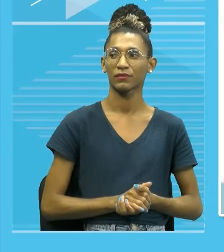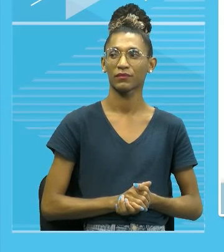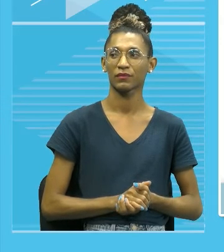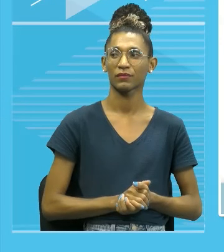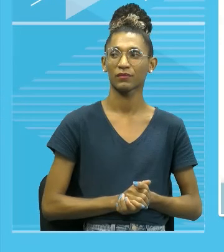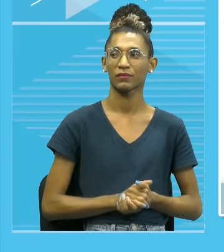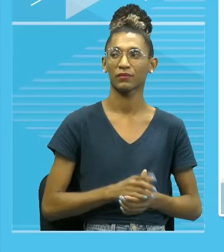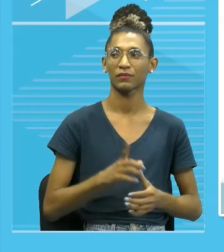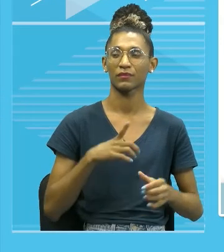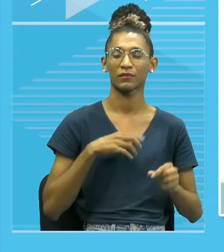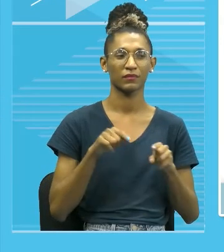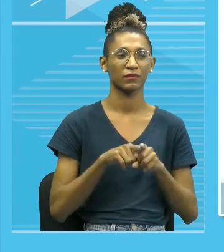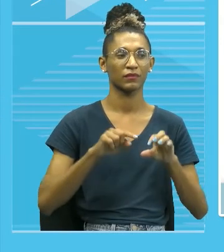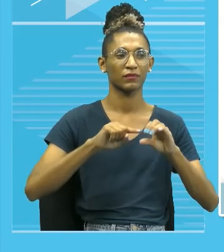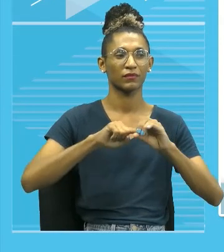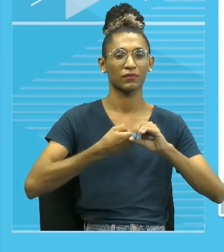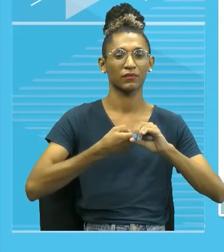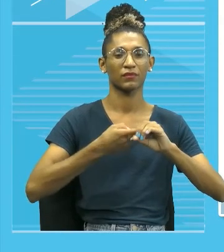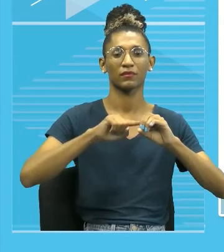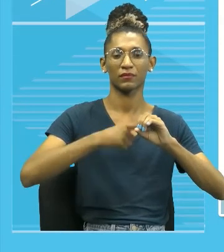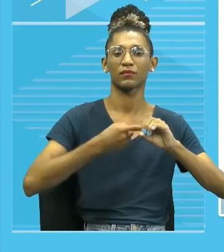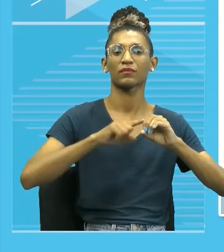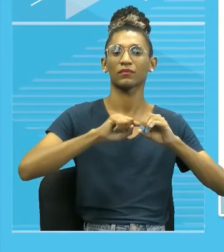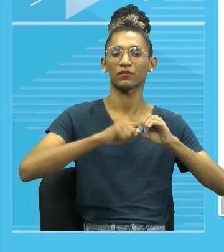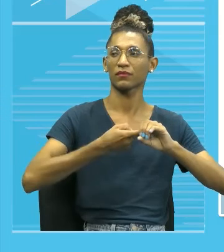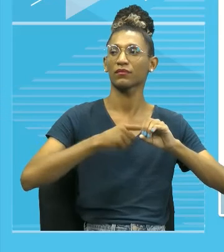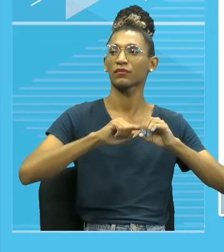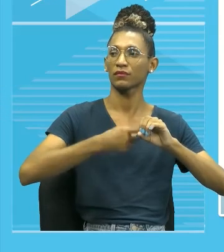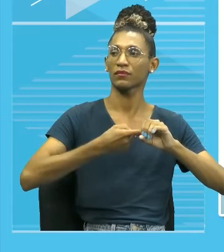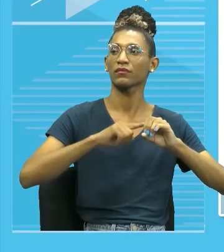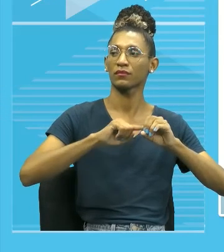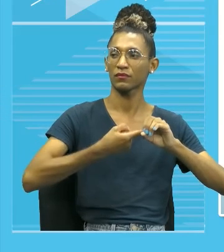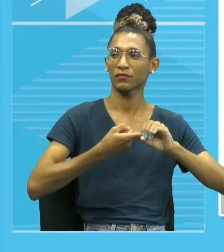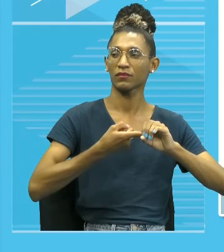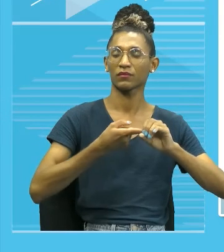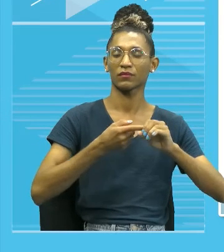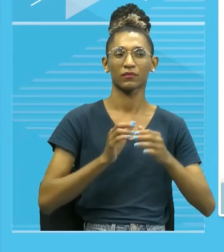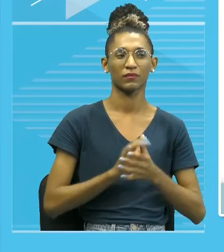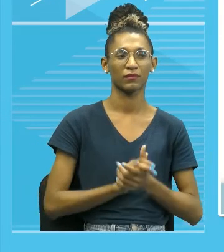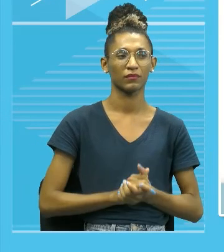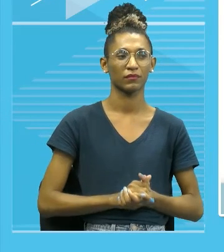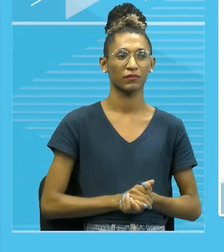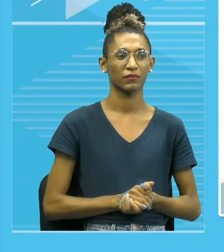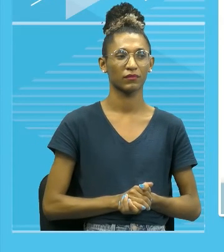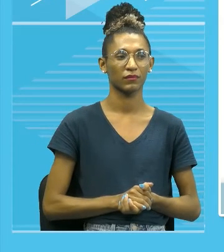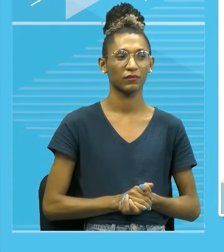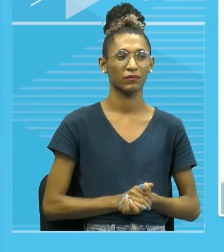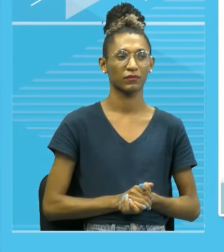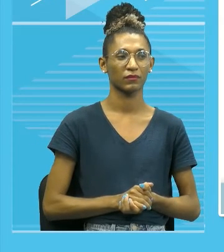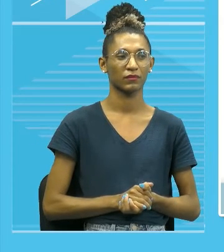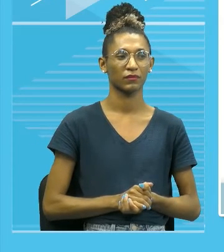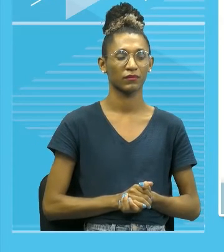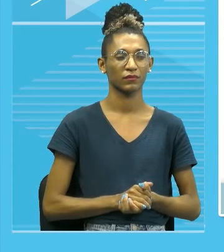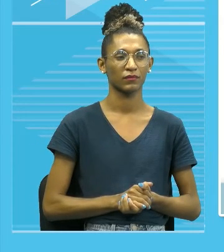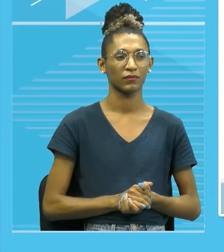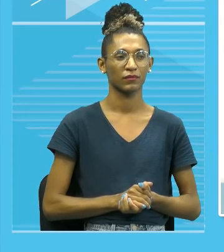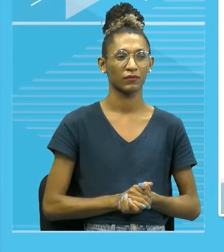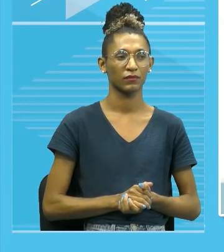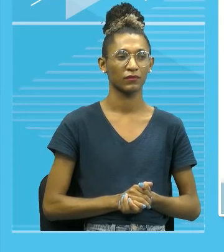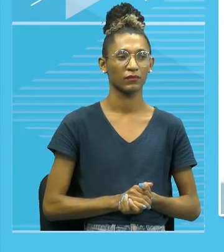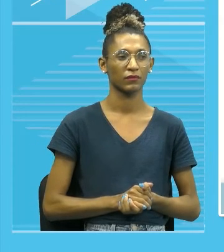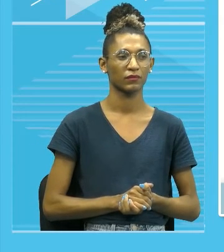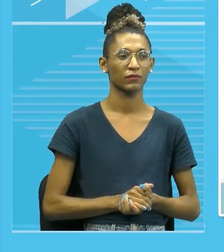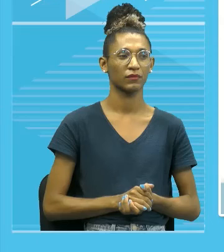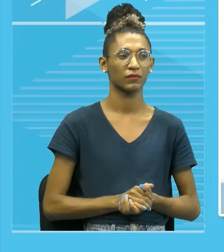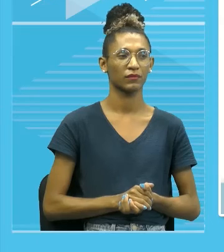é o apontador que a gente chama aqui no Piauí de lapiseira saca-pultas apontador a gente chama aqui de